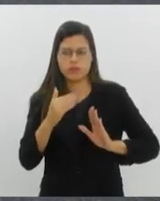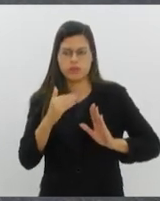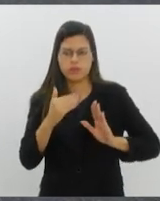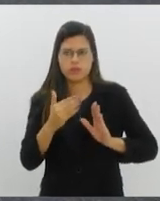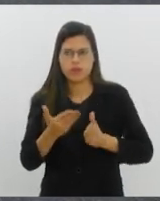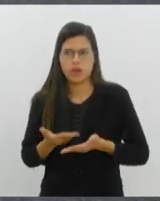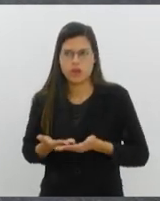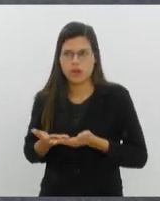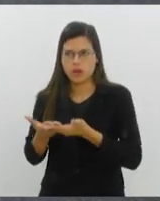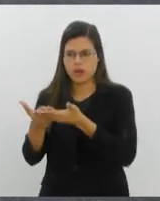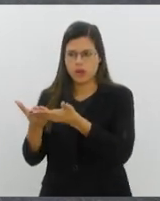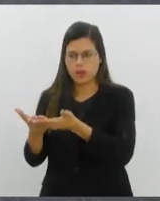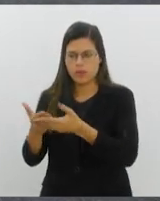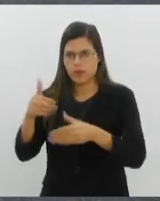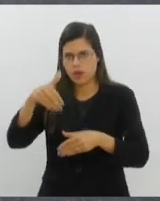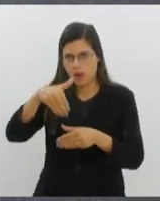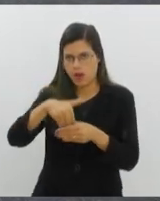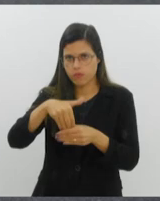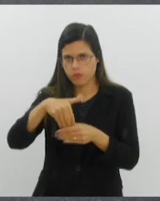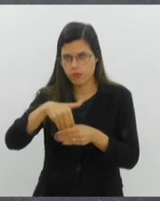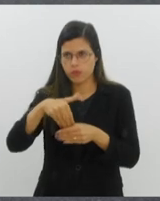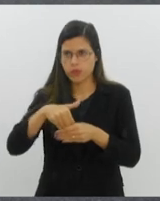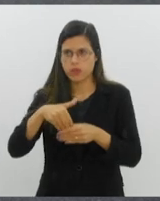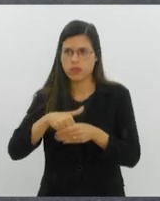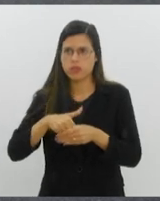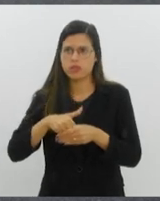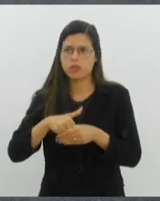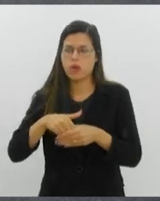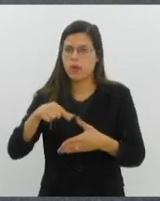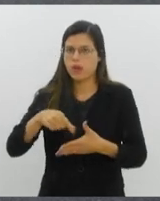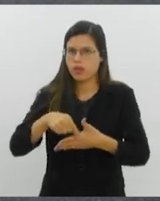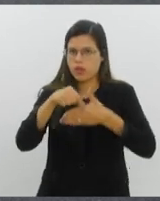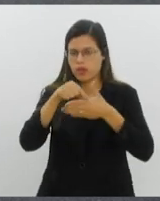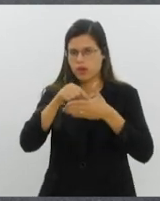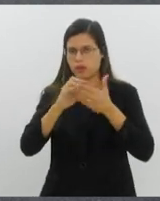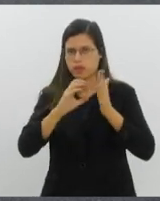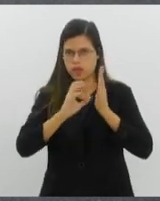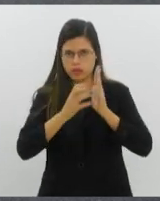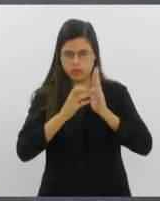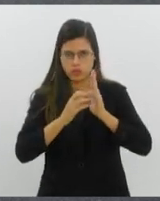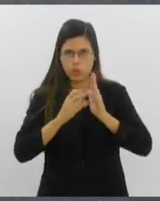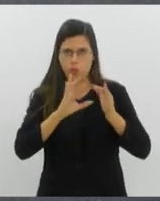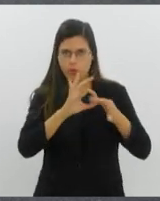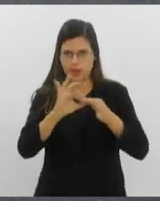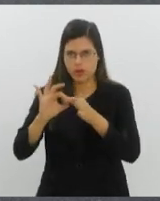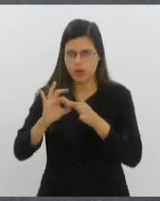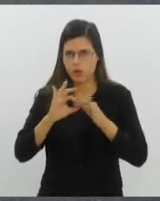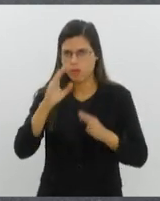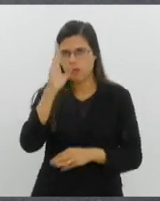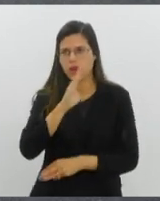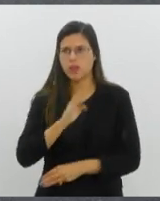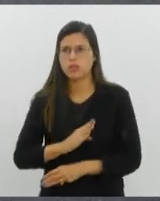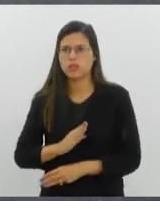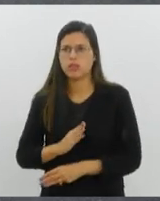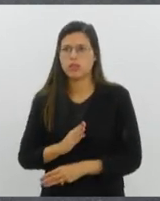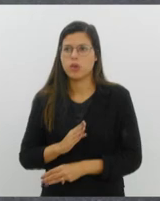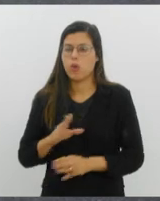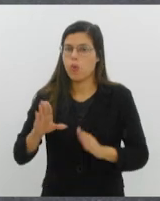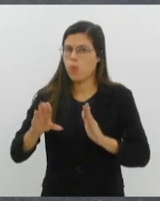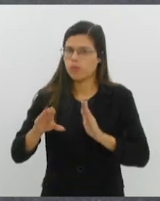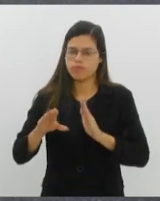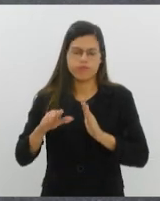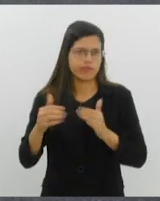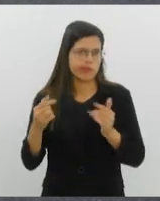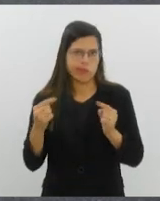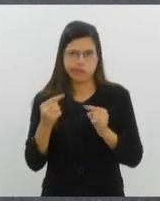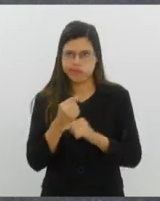a votação por designação da liderança do União Brasil, para rejeitar as emendas da